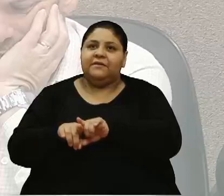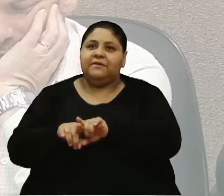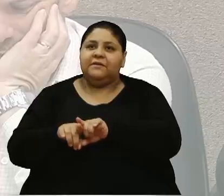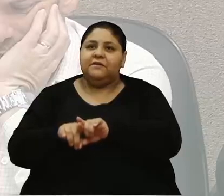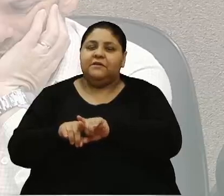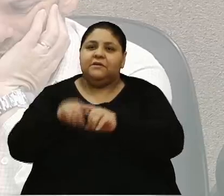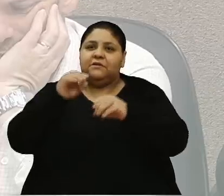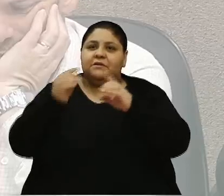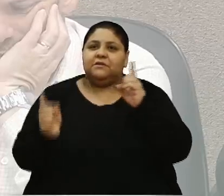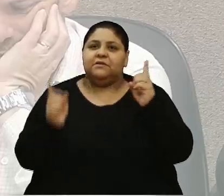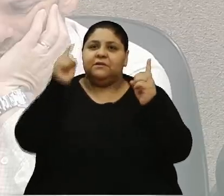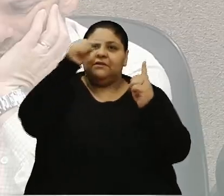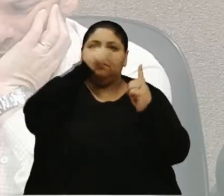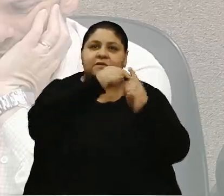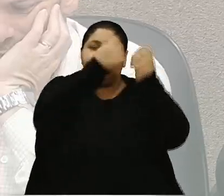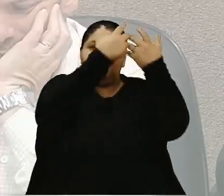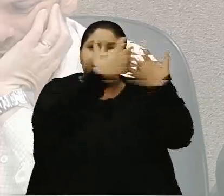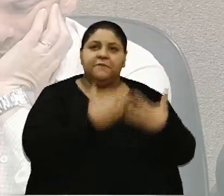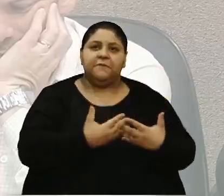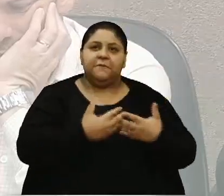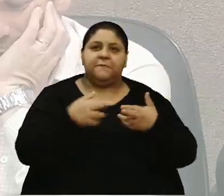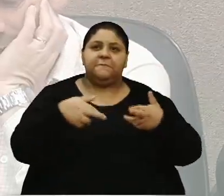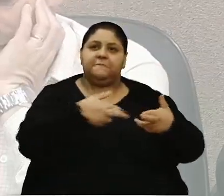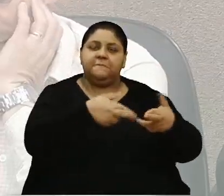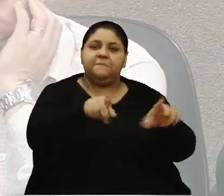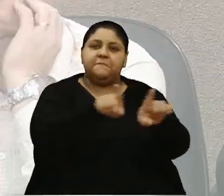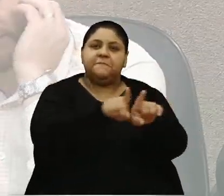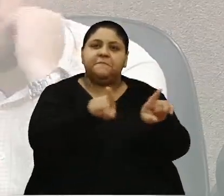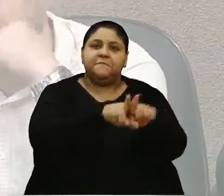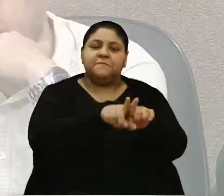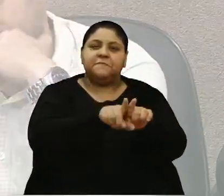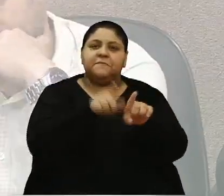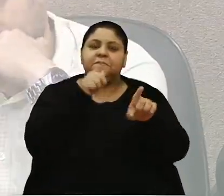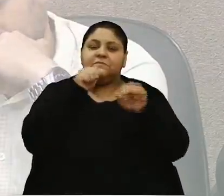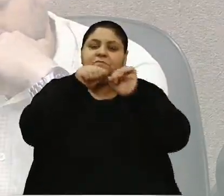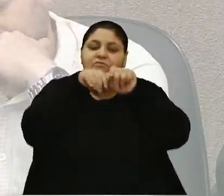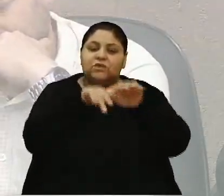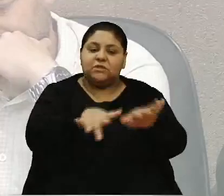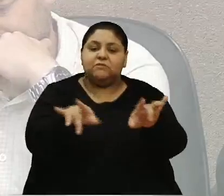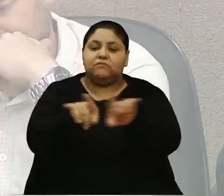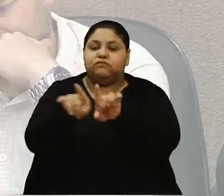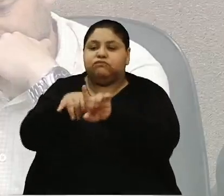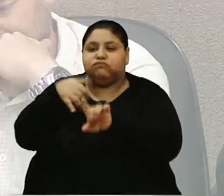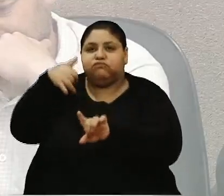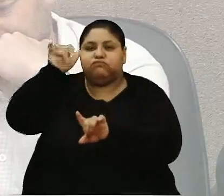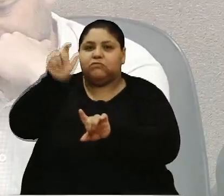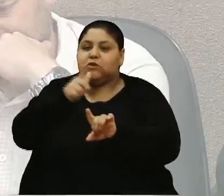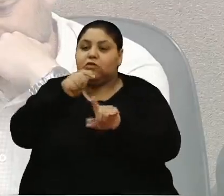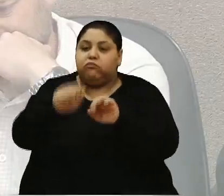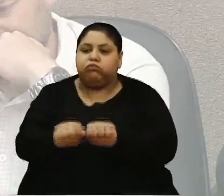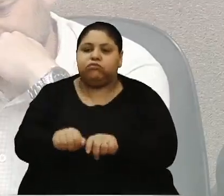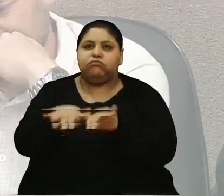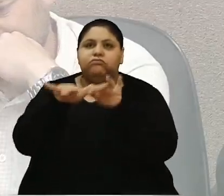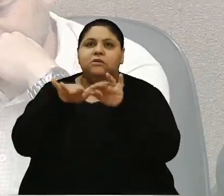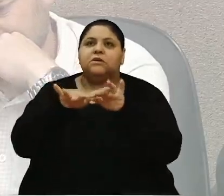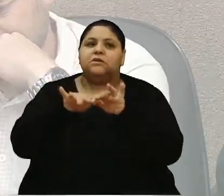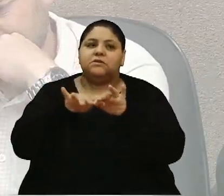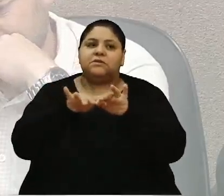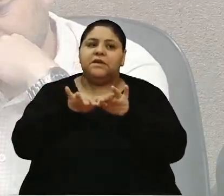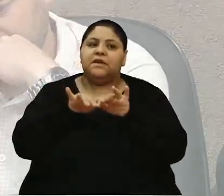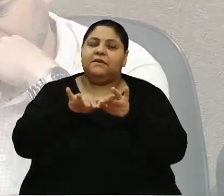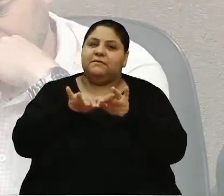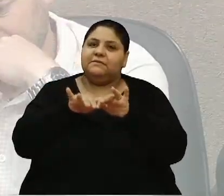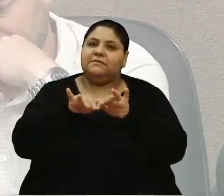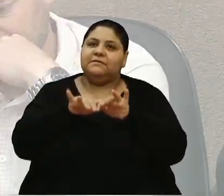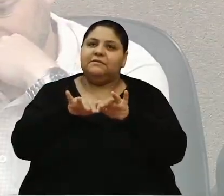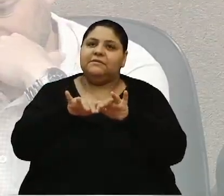finalidade de aprofundar o nível do arroio e melhorar o fluxo da água e também evitar transbordo para as casas